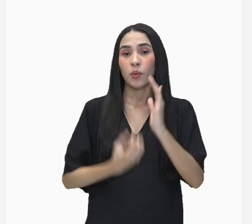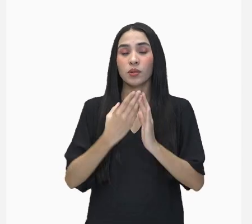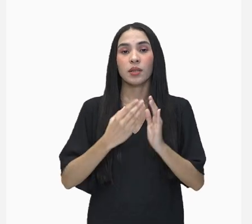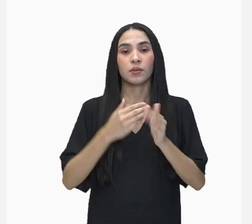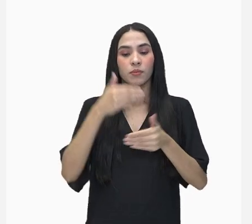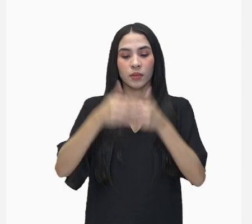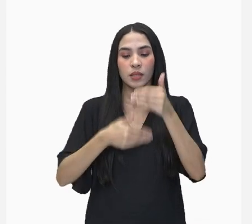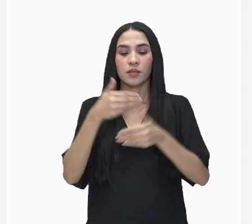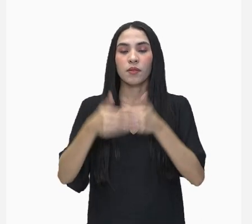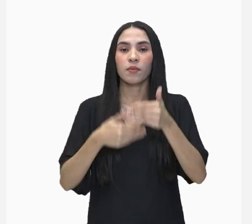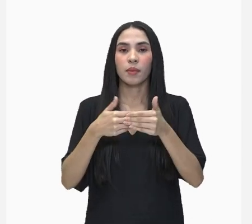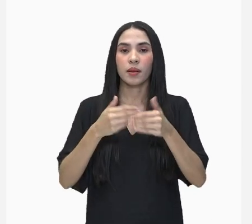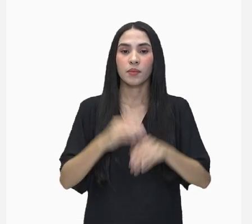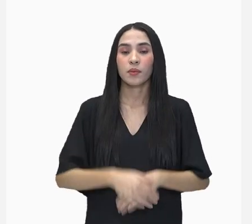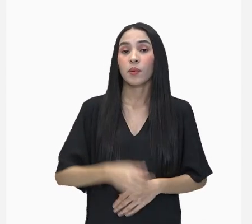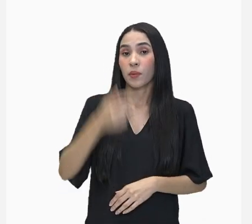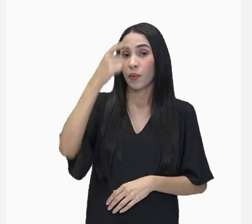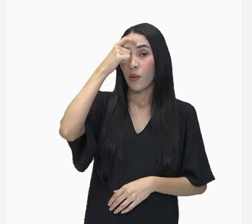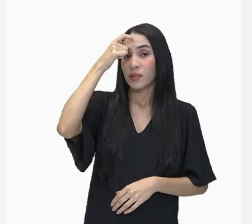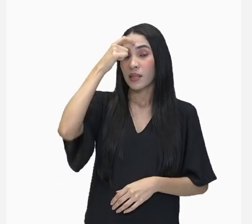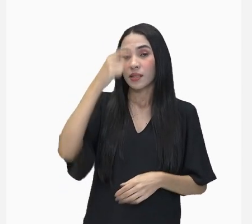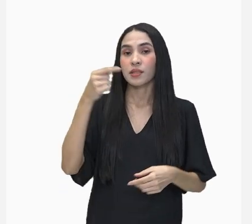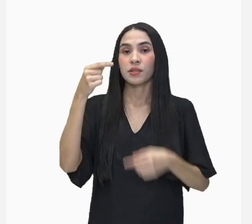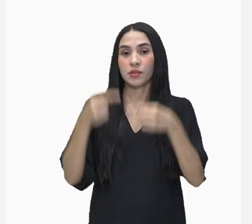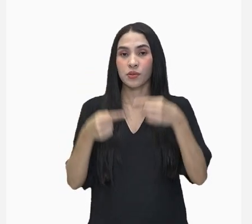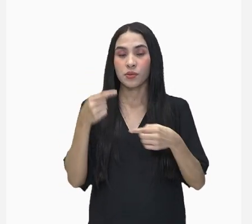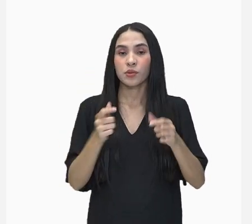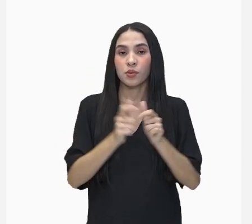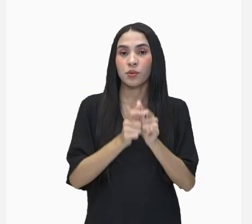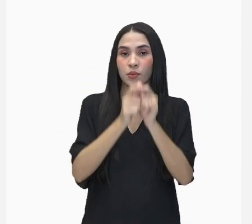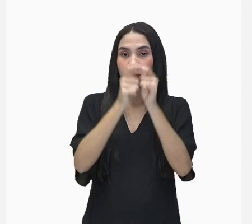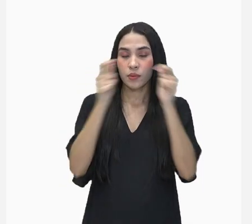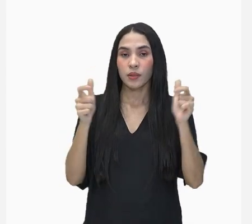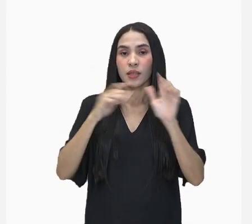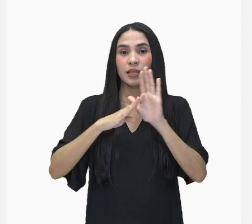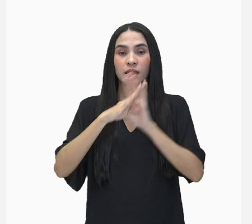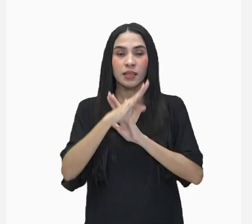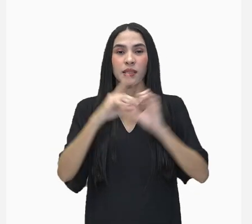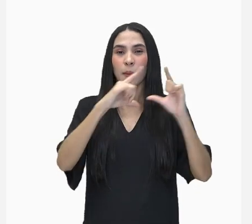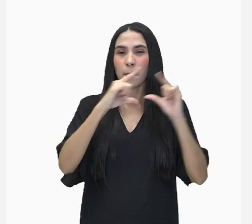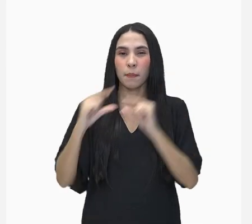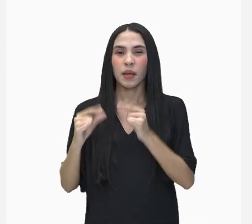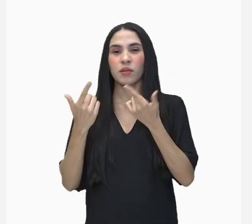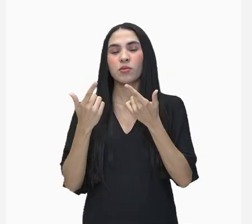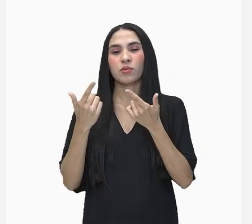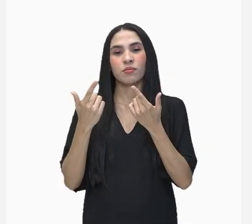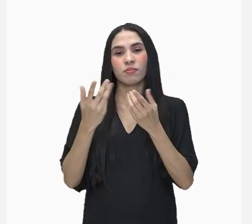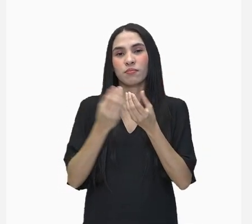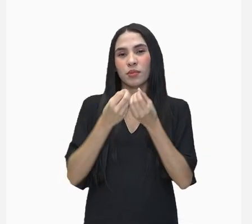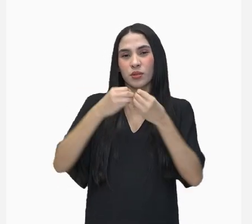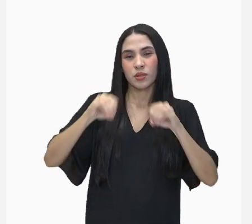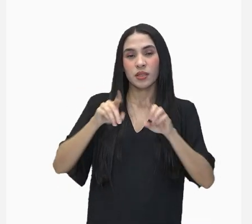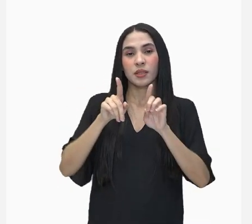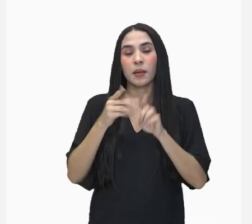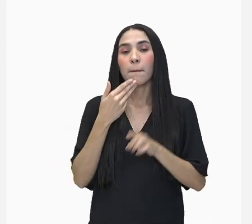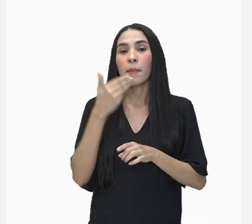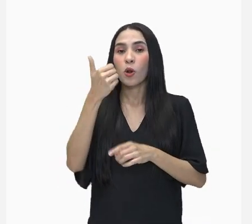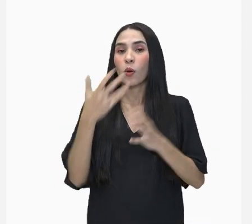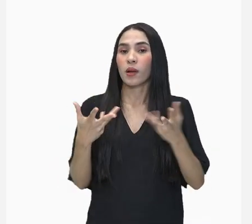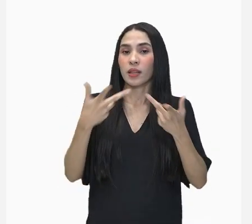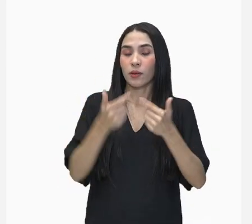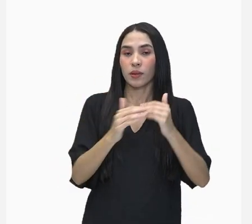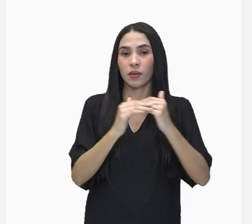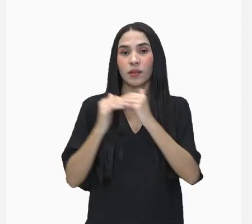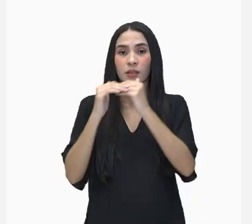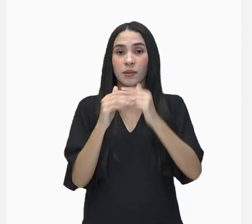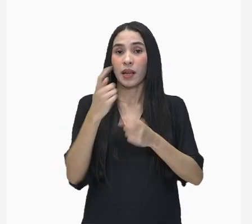desenvolvimento sustentável, que discutiu um modelo de crescimento econômico menos consumista e mais adequado ao